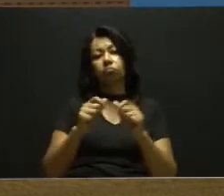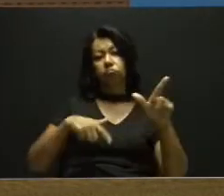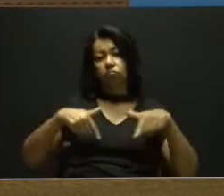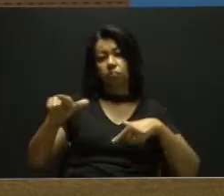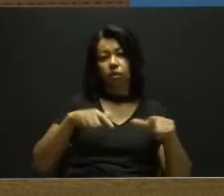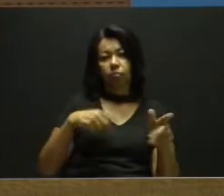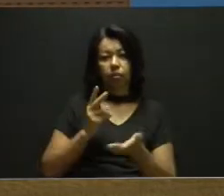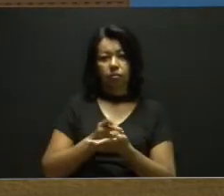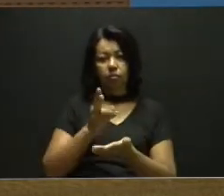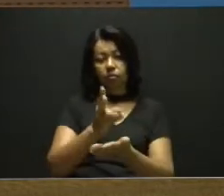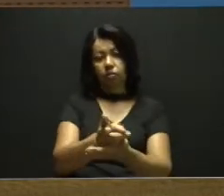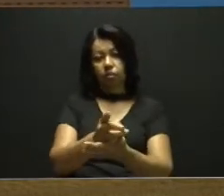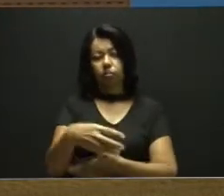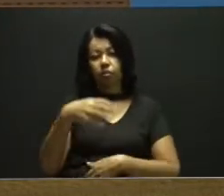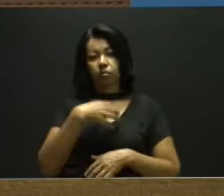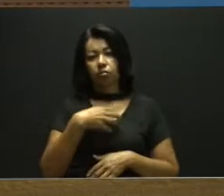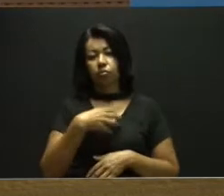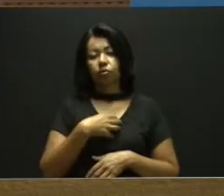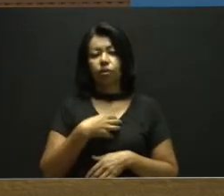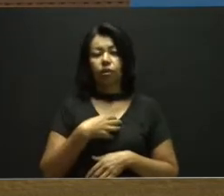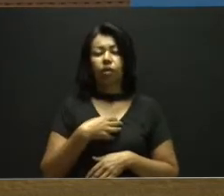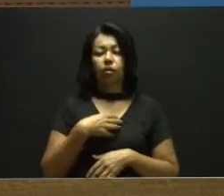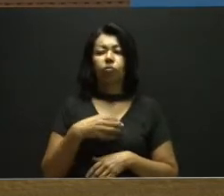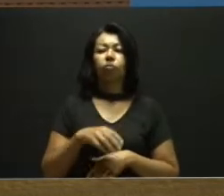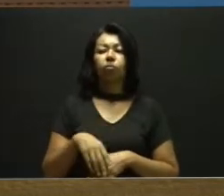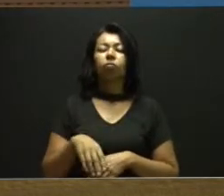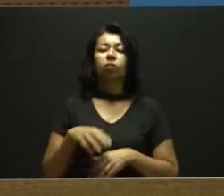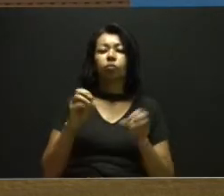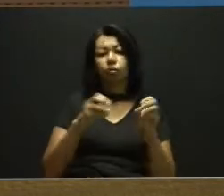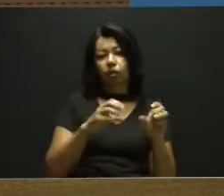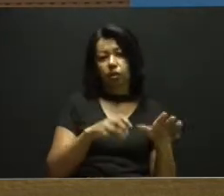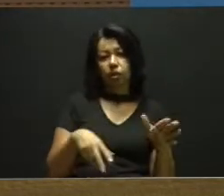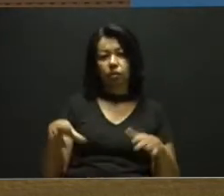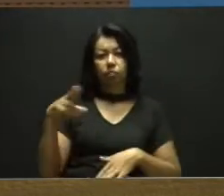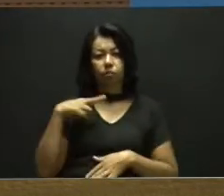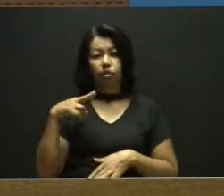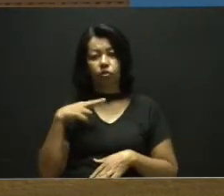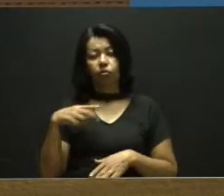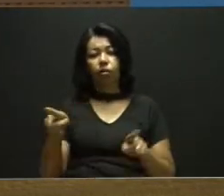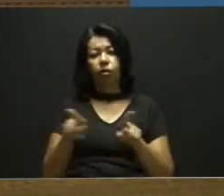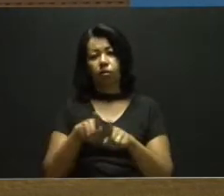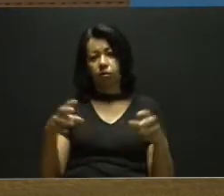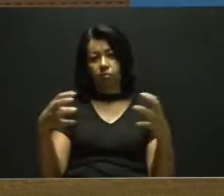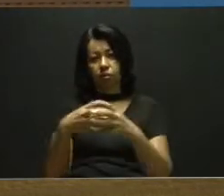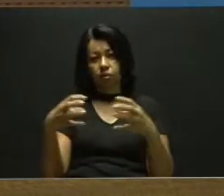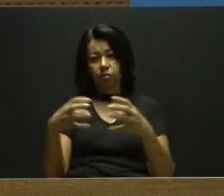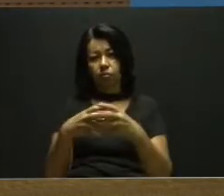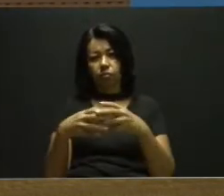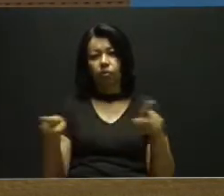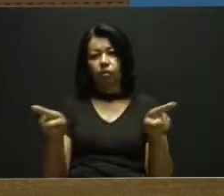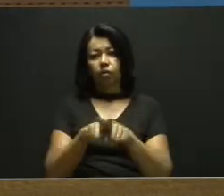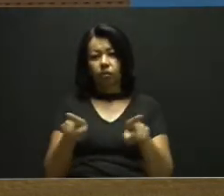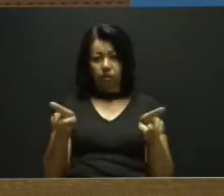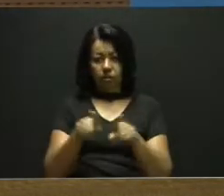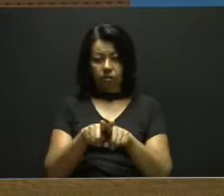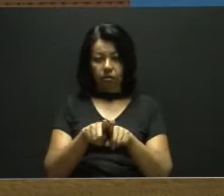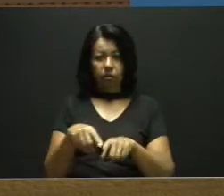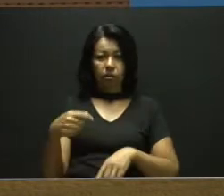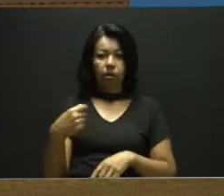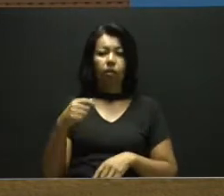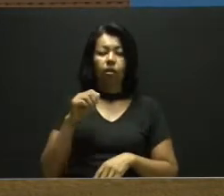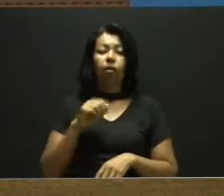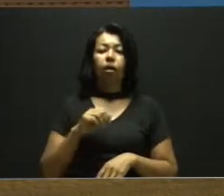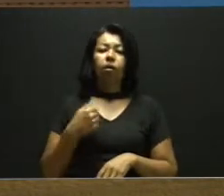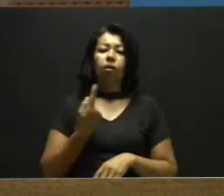e na performance e na disciplina individual e coletiva e assim nossas